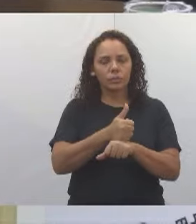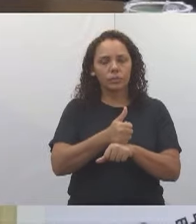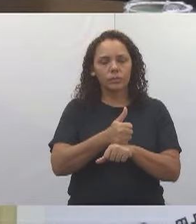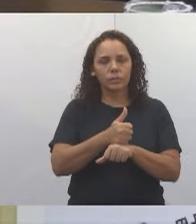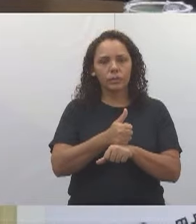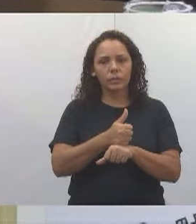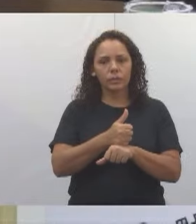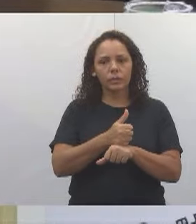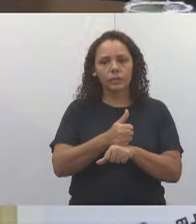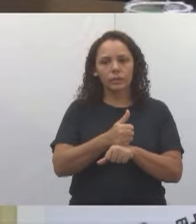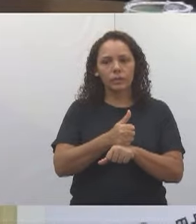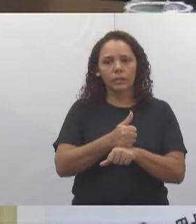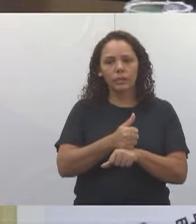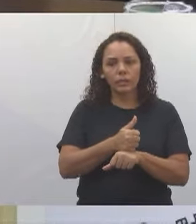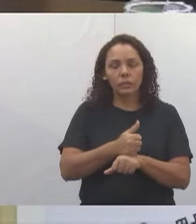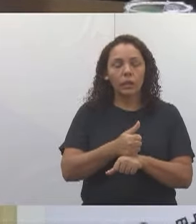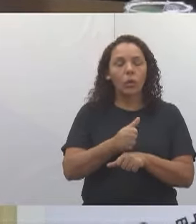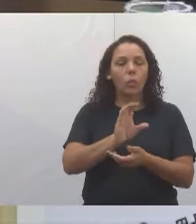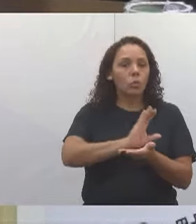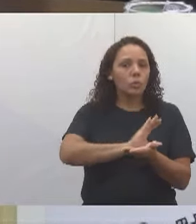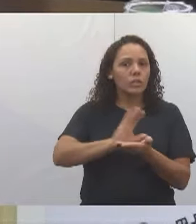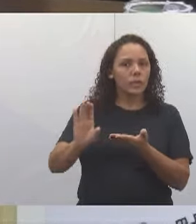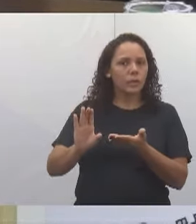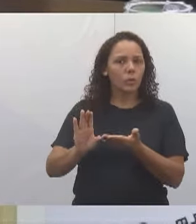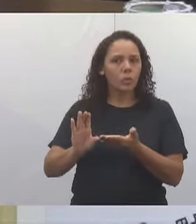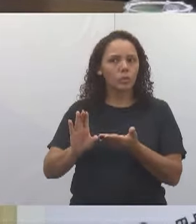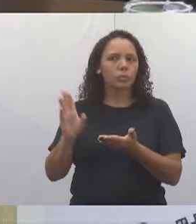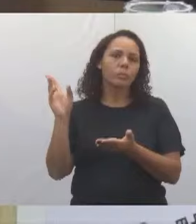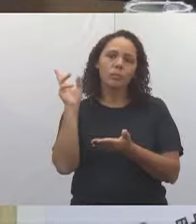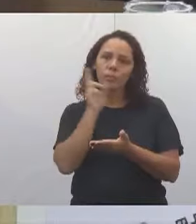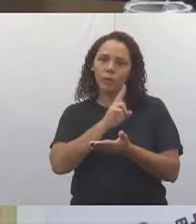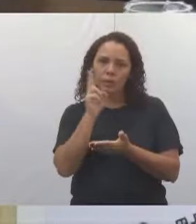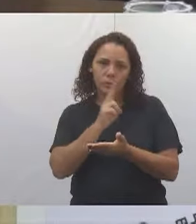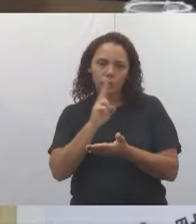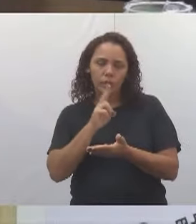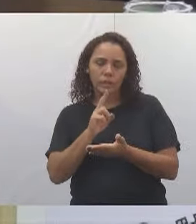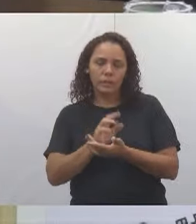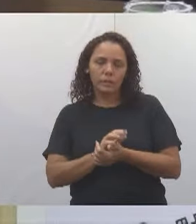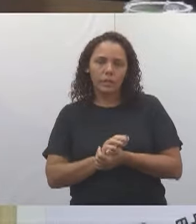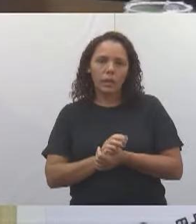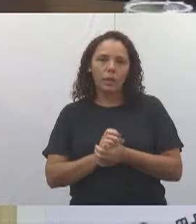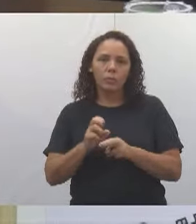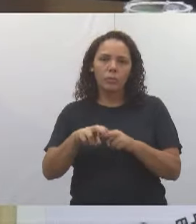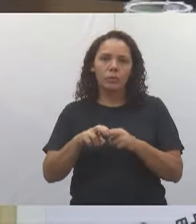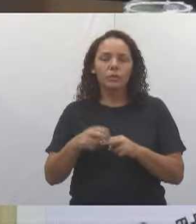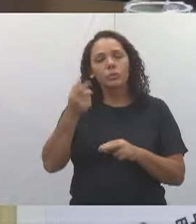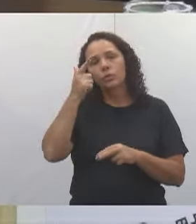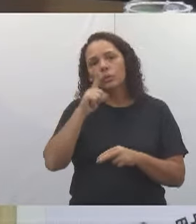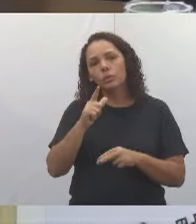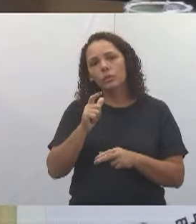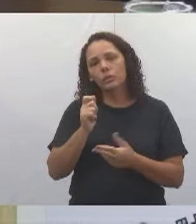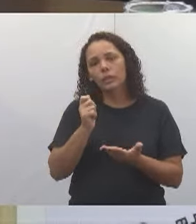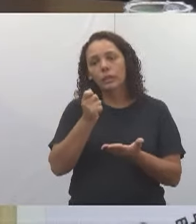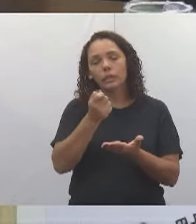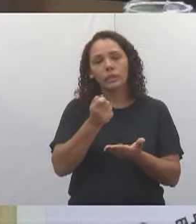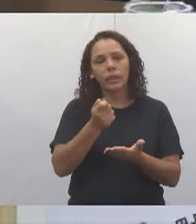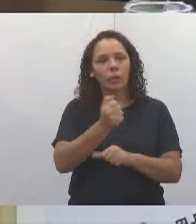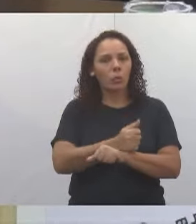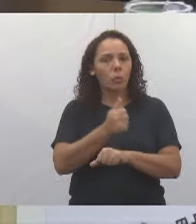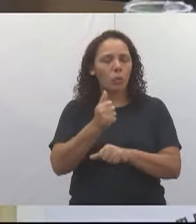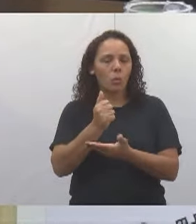para o estado de emergência. Então, isso acaba você não conseguindo aumentar o recurso para ali.